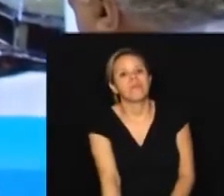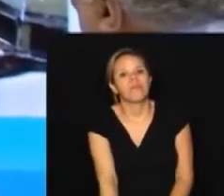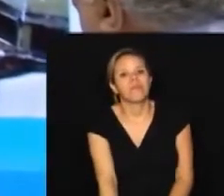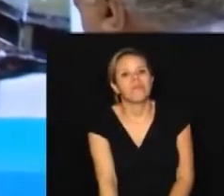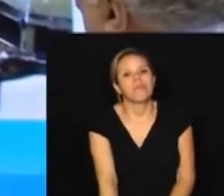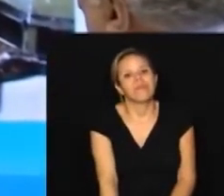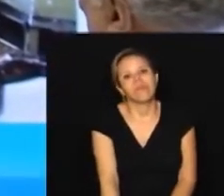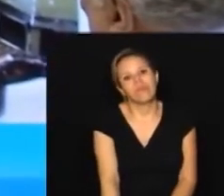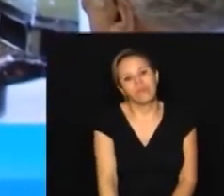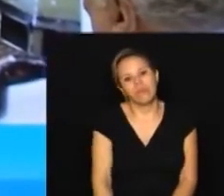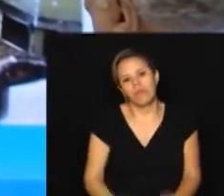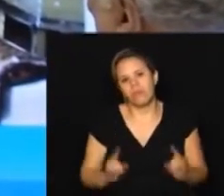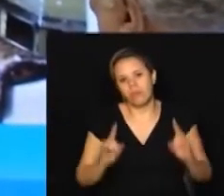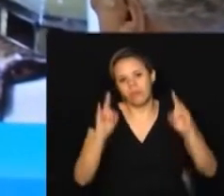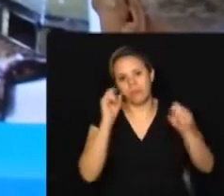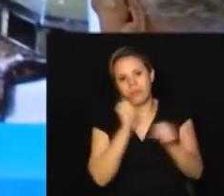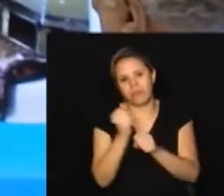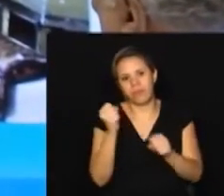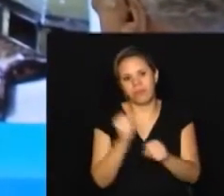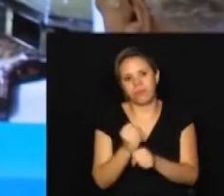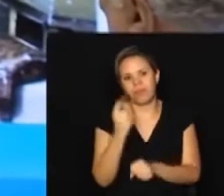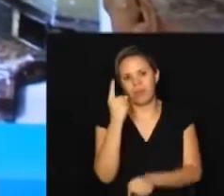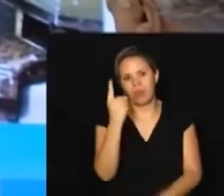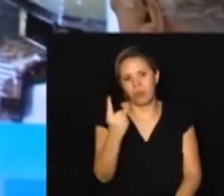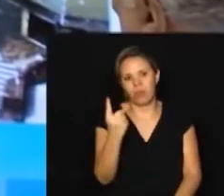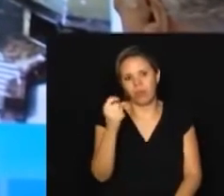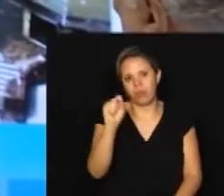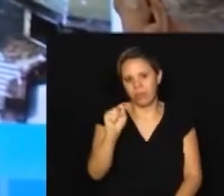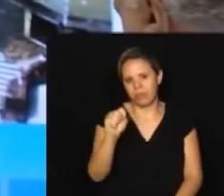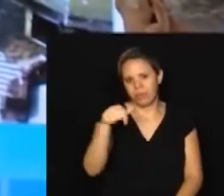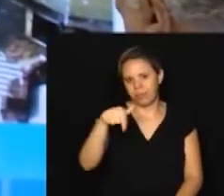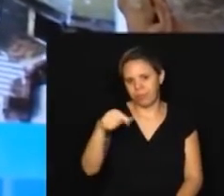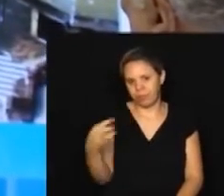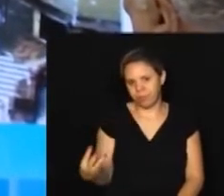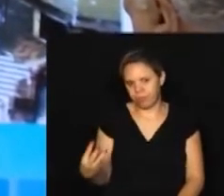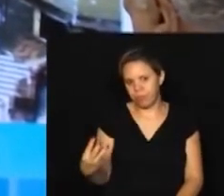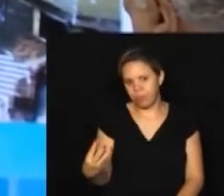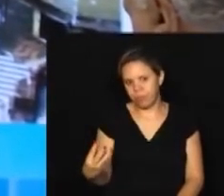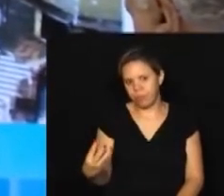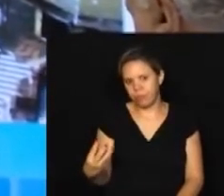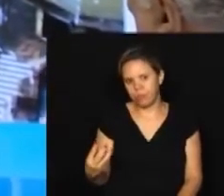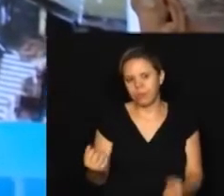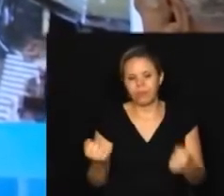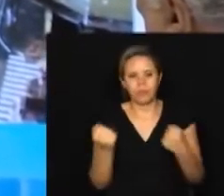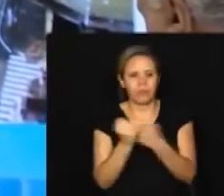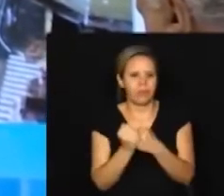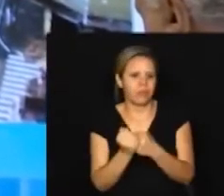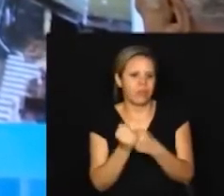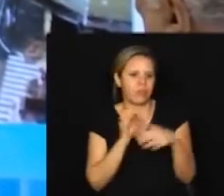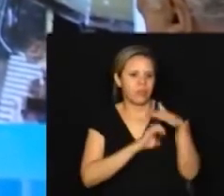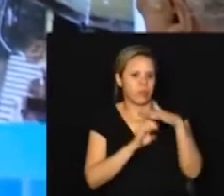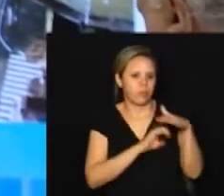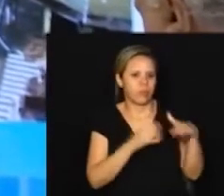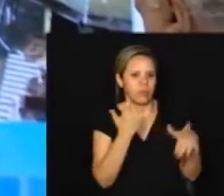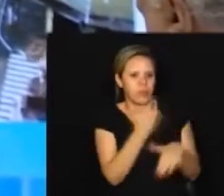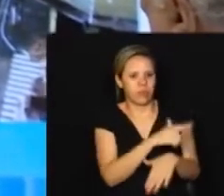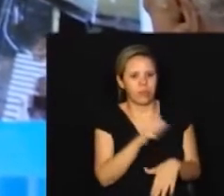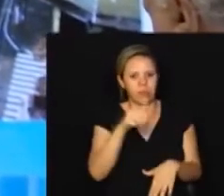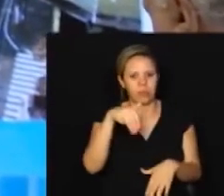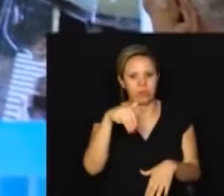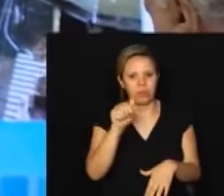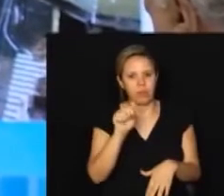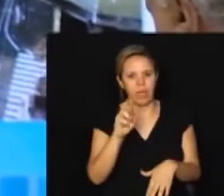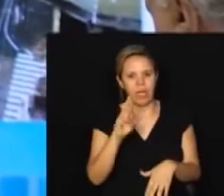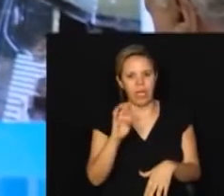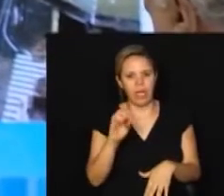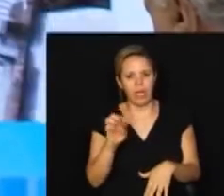O prédio foi construído em 1873 para abrigar a companhia McCarthy. Depois também